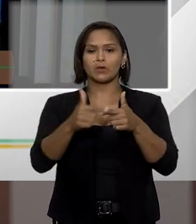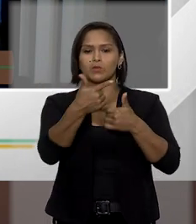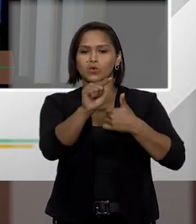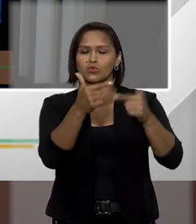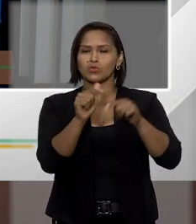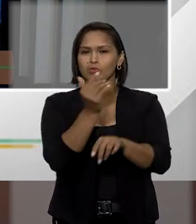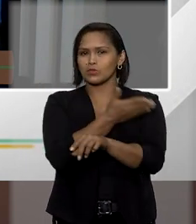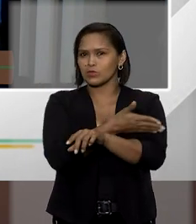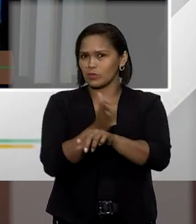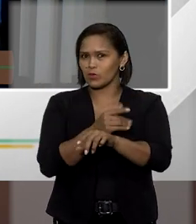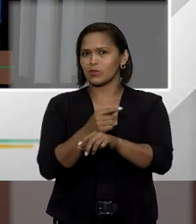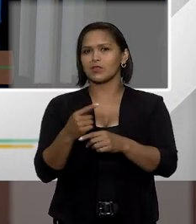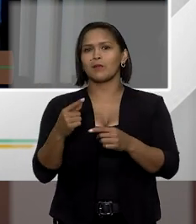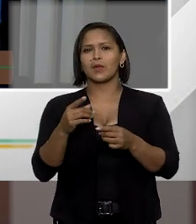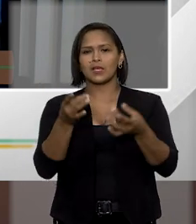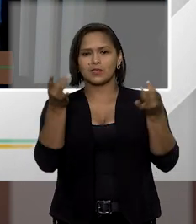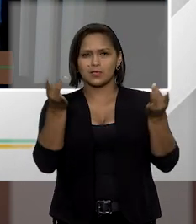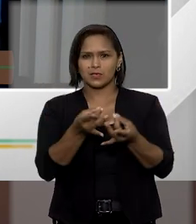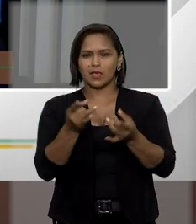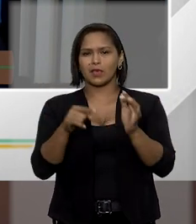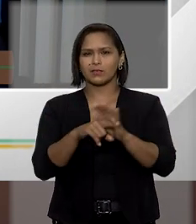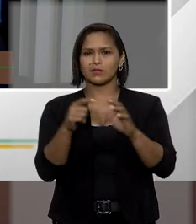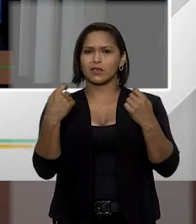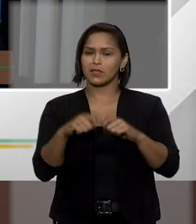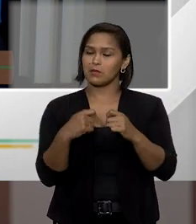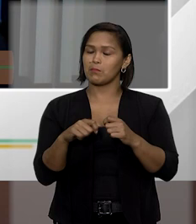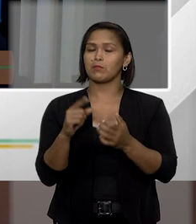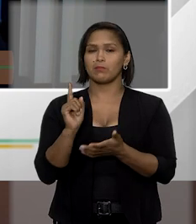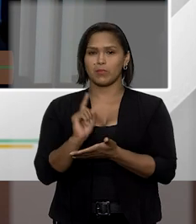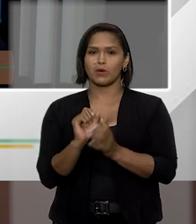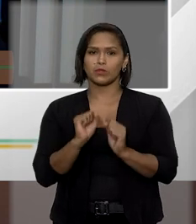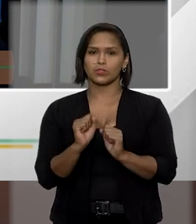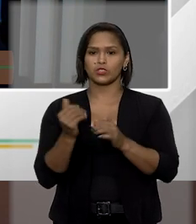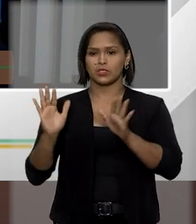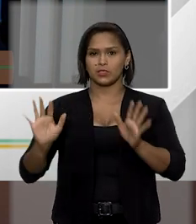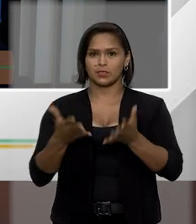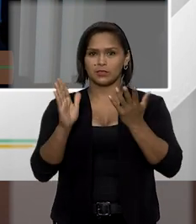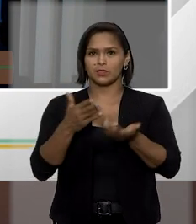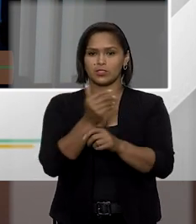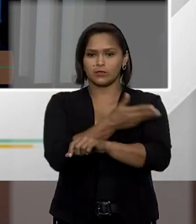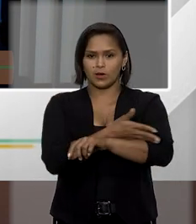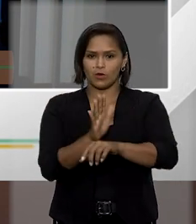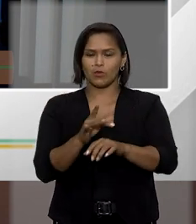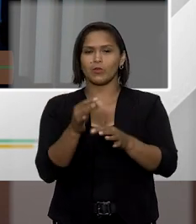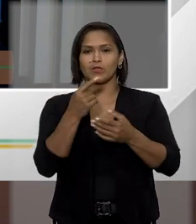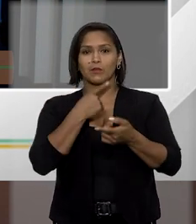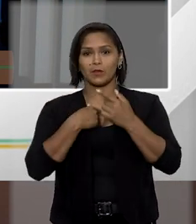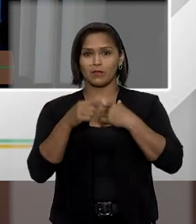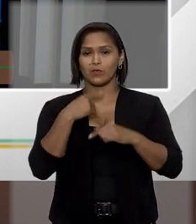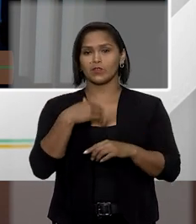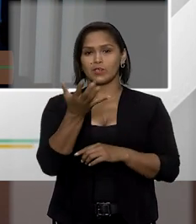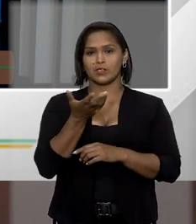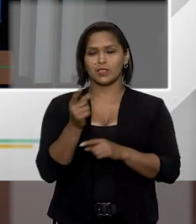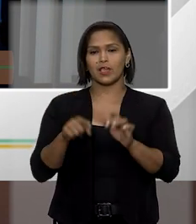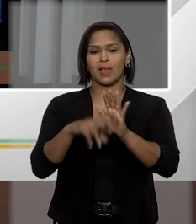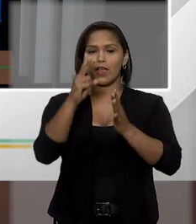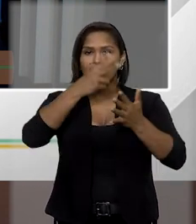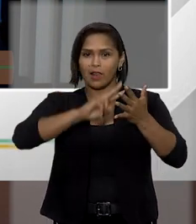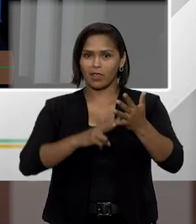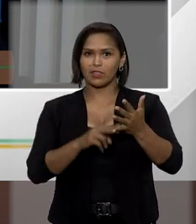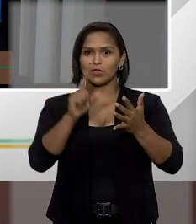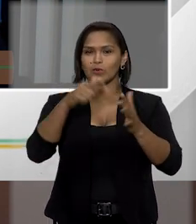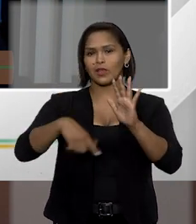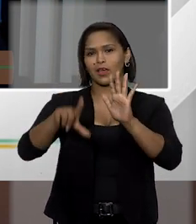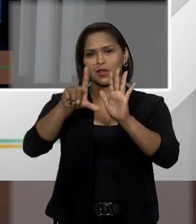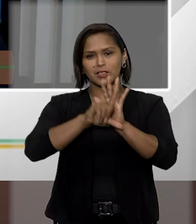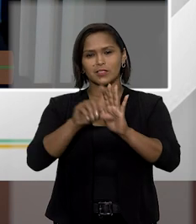demais comportamentos que são lícitos, ele pode pura e simplesmente incentivar o comportamento mais desejado. É exatamente a leitura.